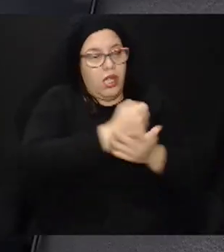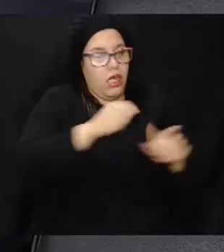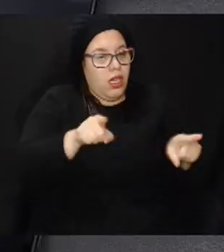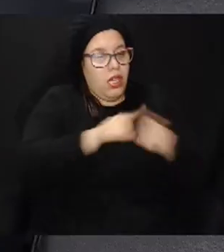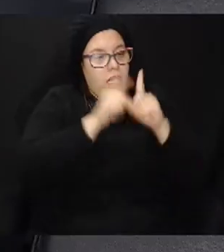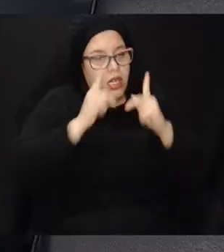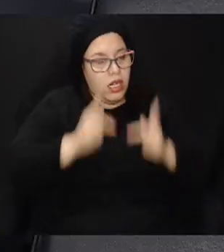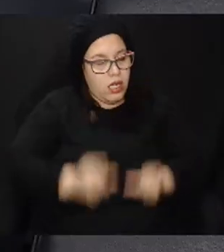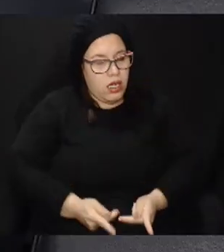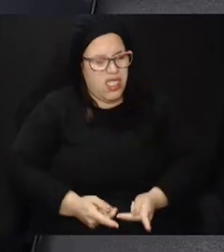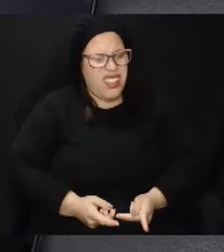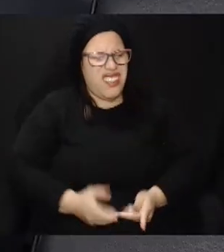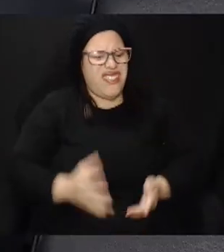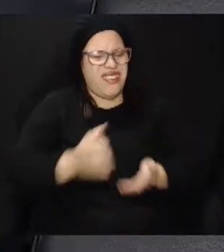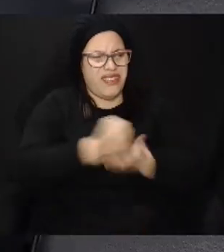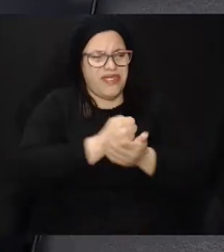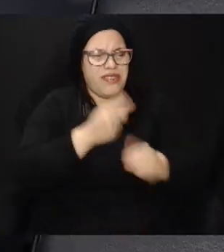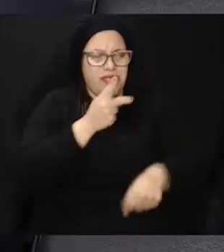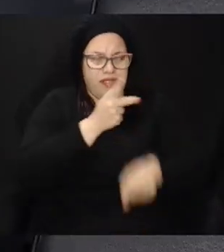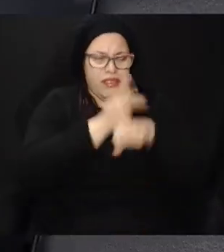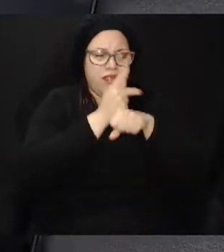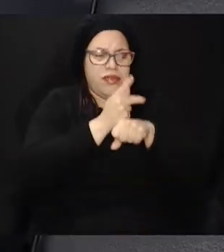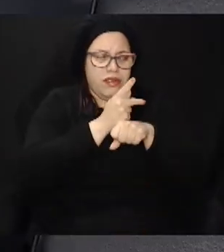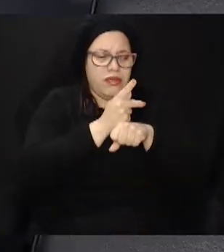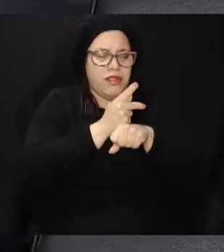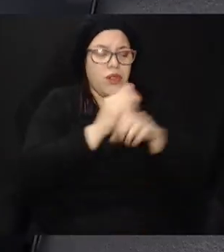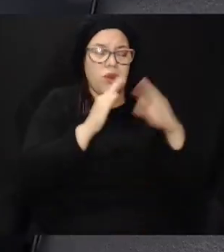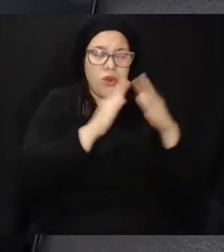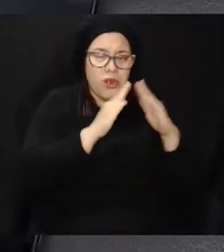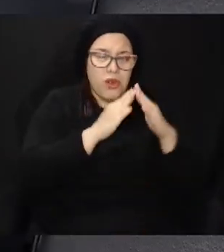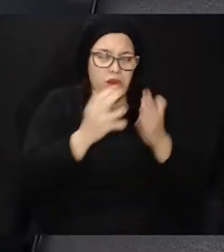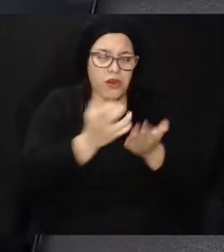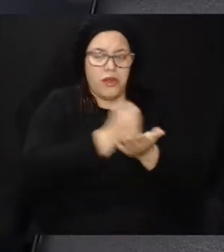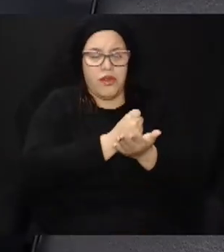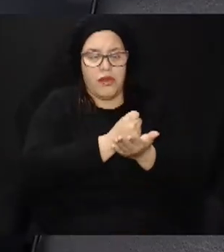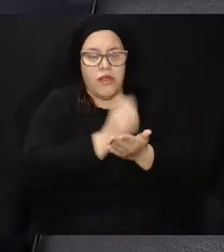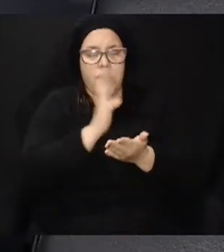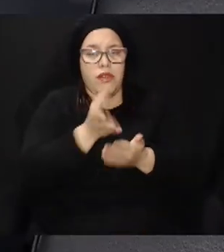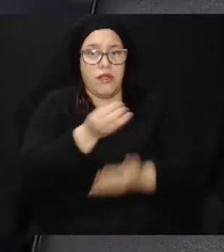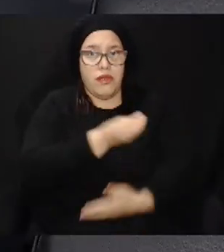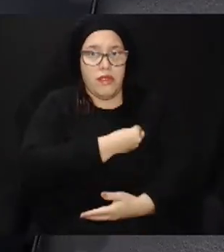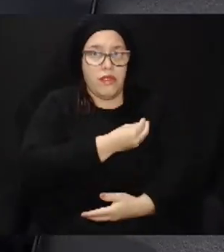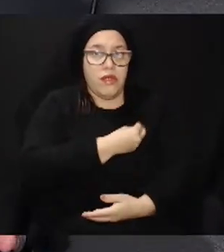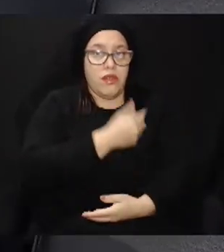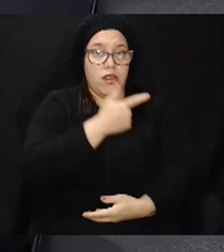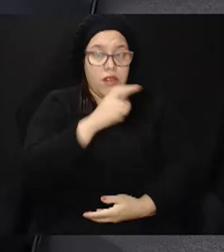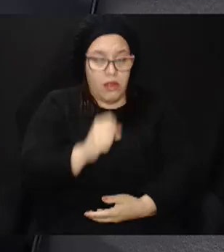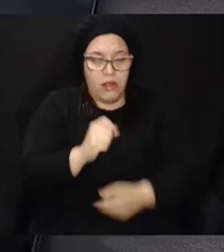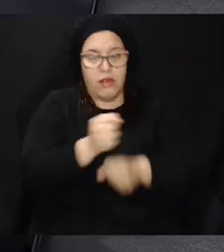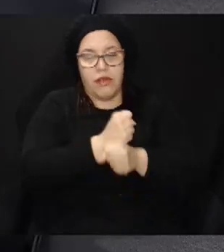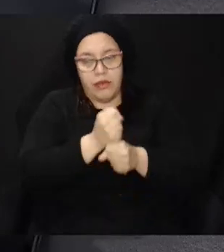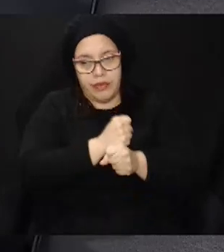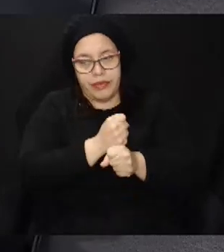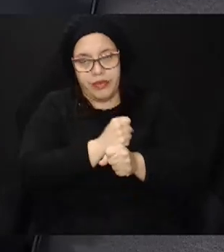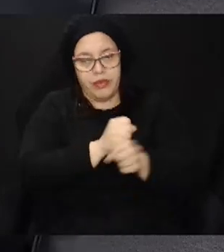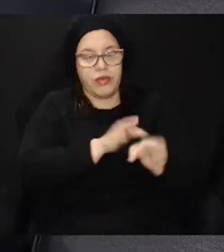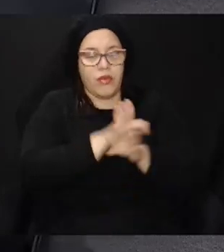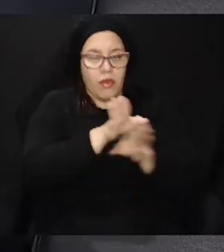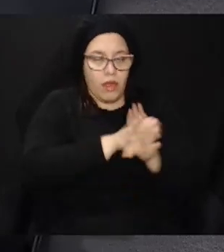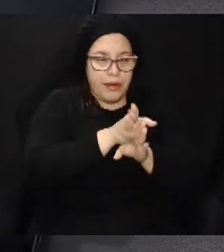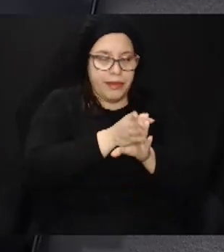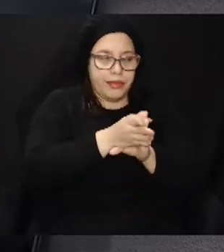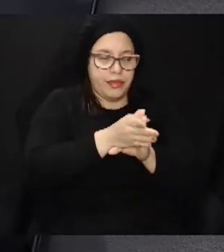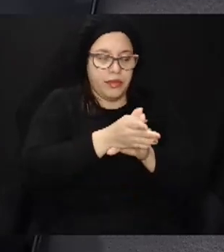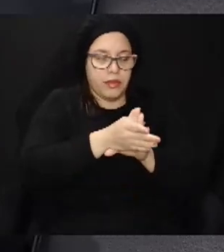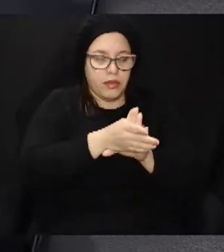salvar o seu patrimônio, salvar a sua casa, aonde ele já vive há quase 20 anos. Então é uma indicação que uma